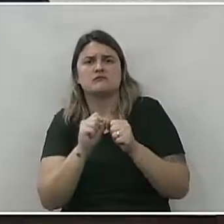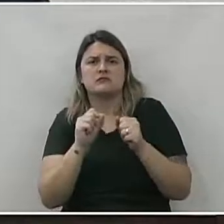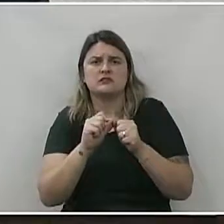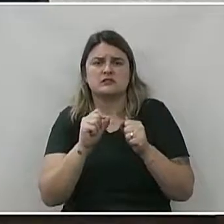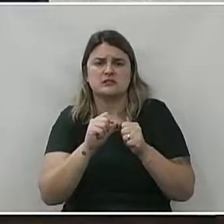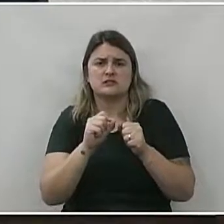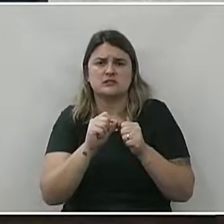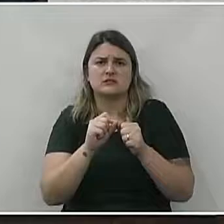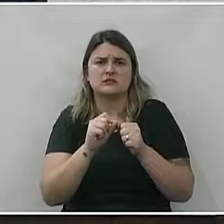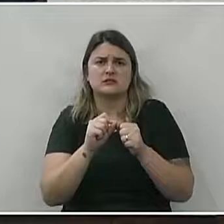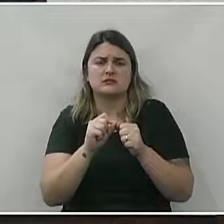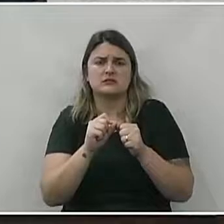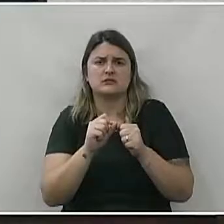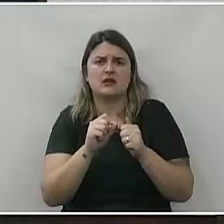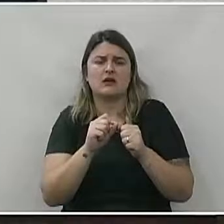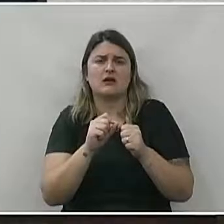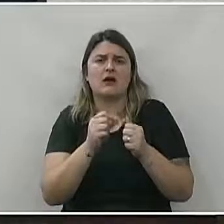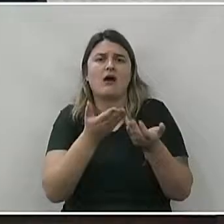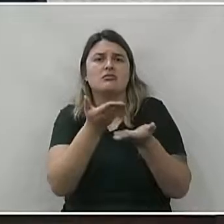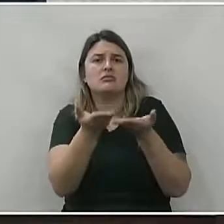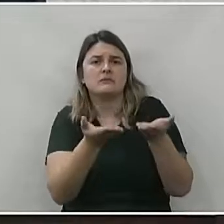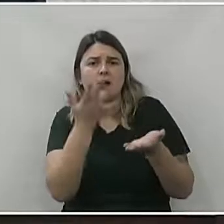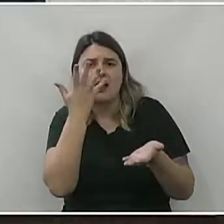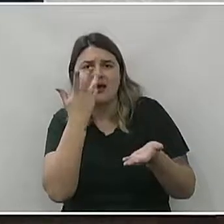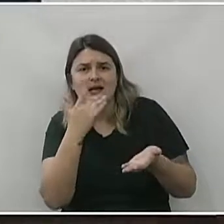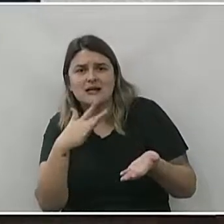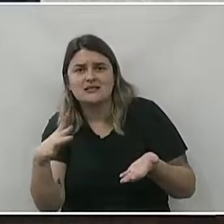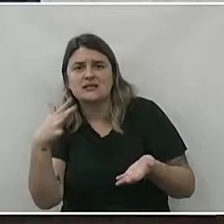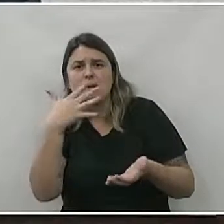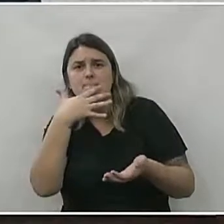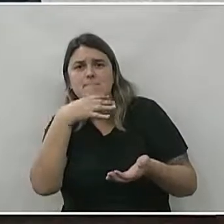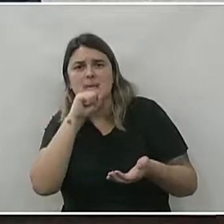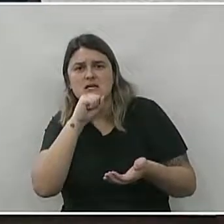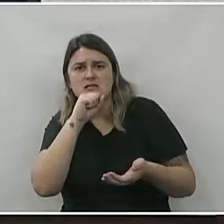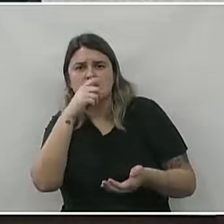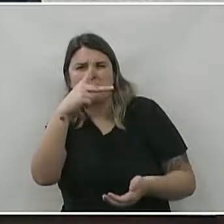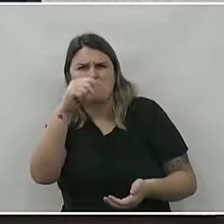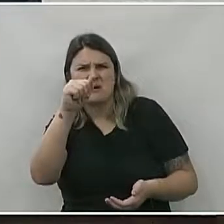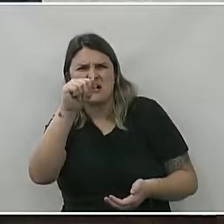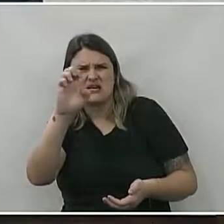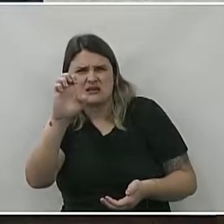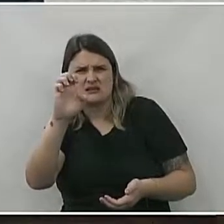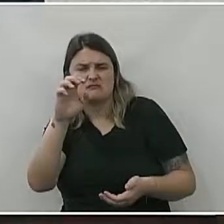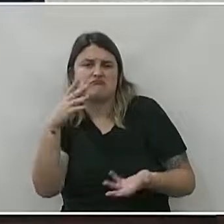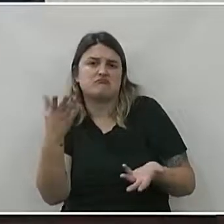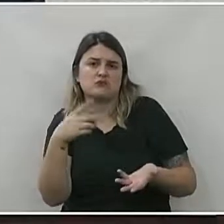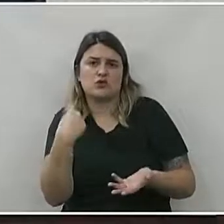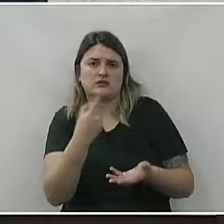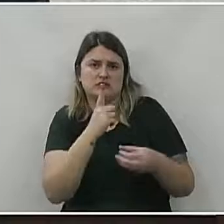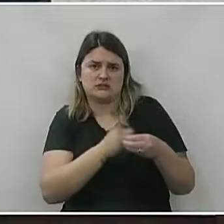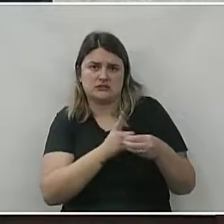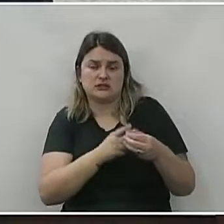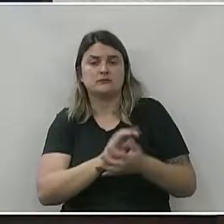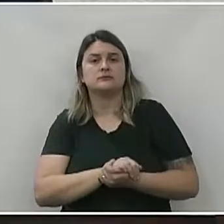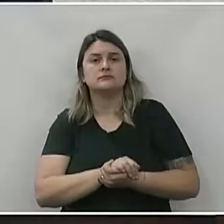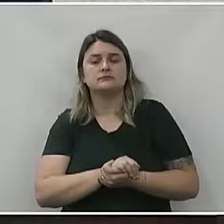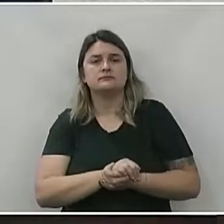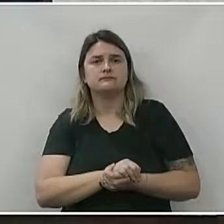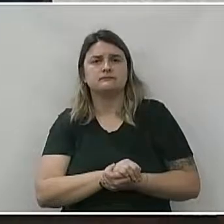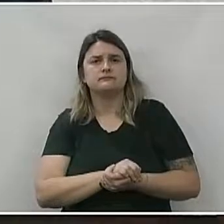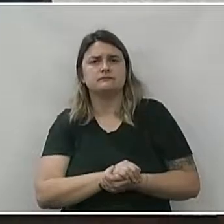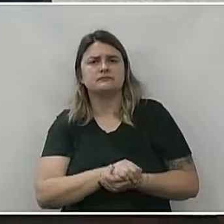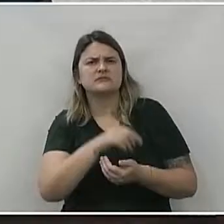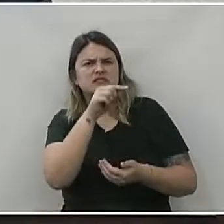do pronto atendimento infantil PAI em nosso município. Justificativa.